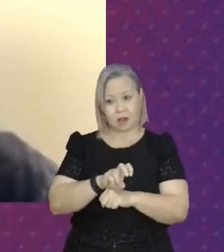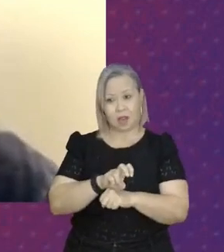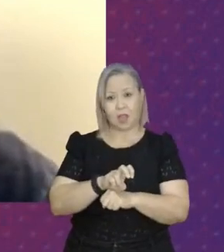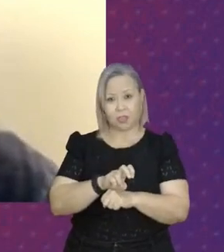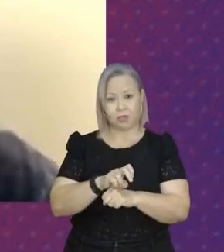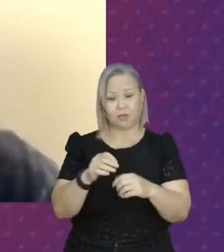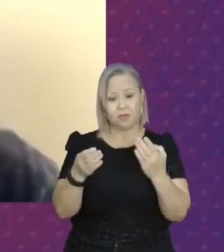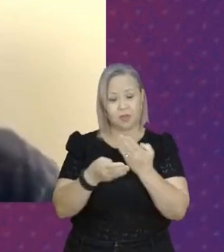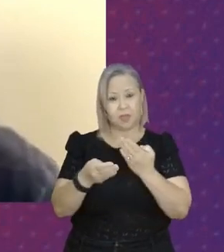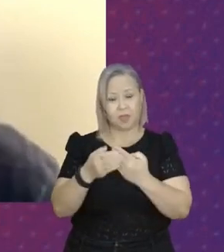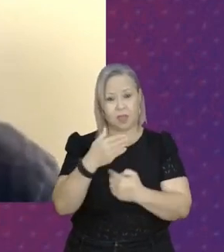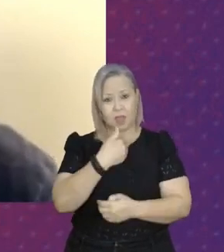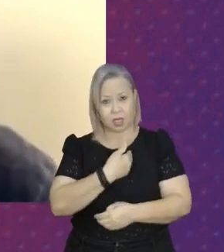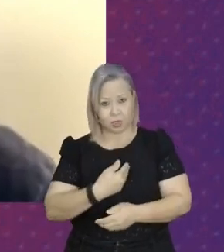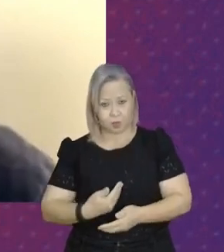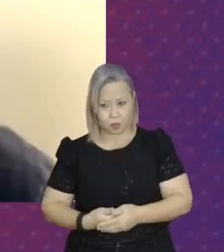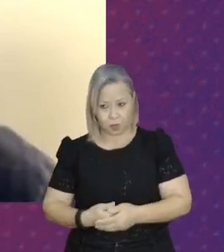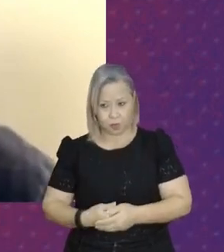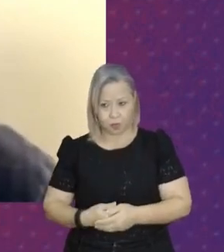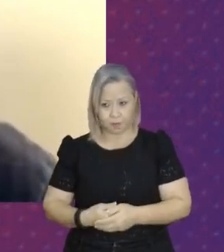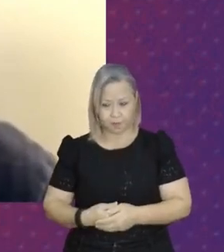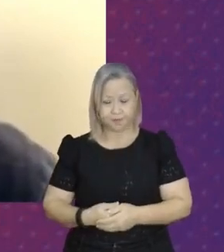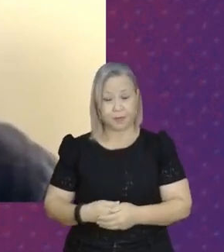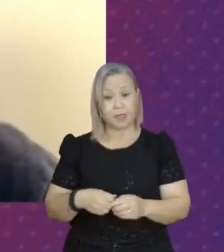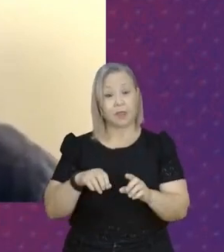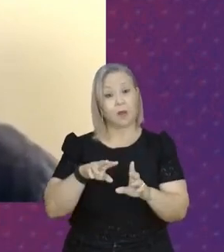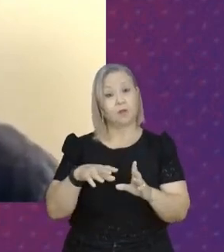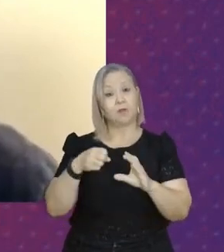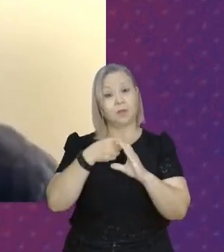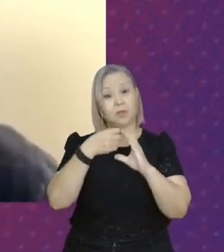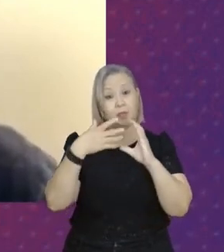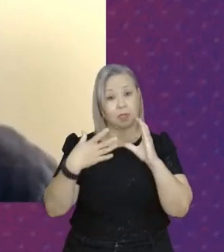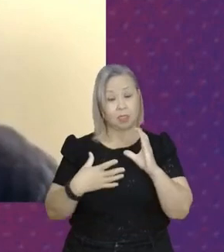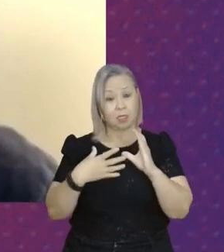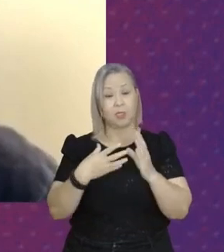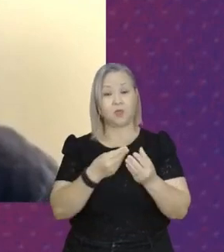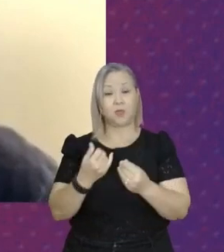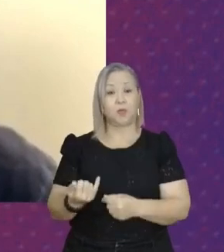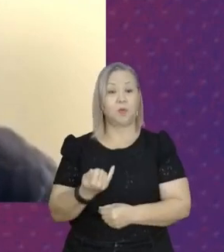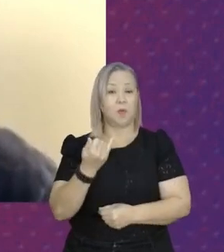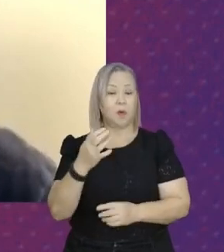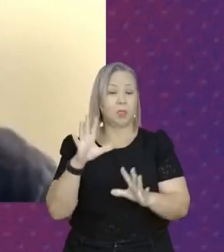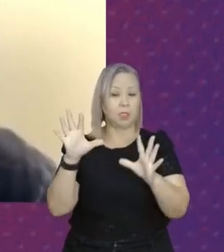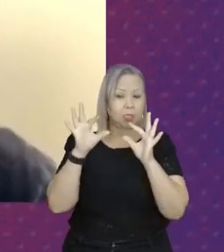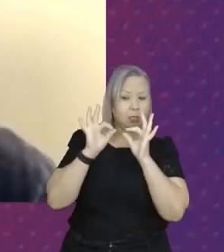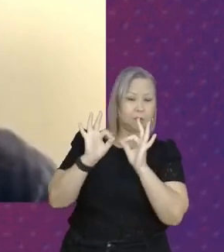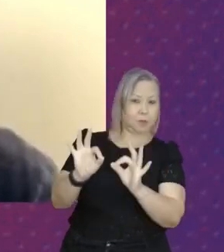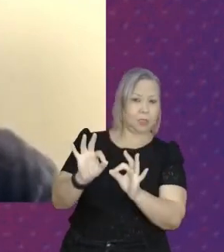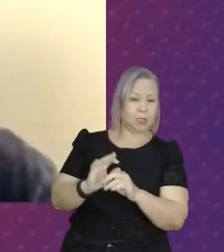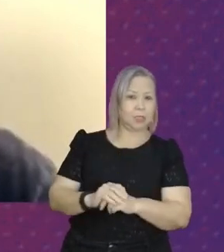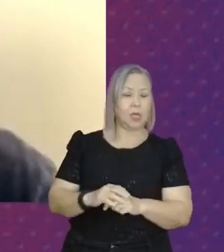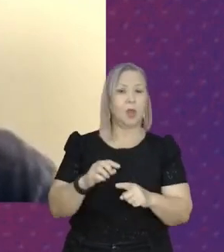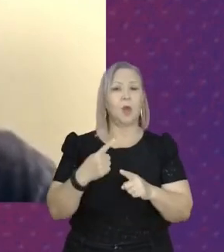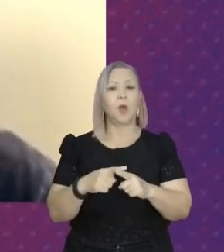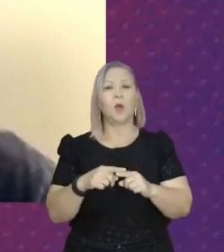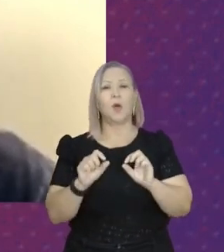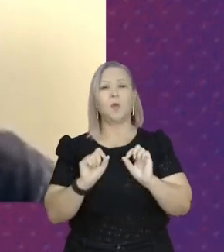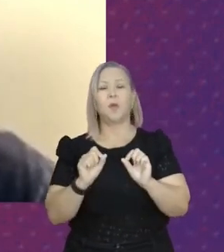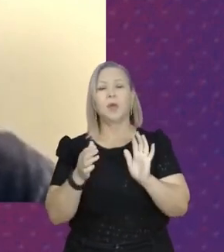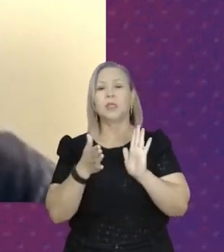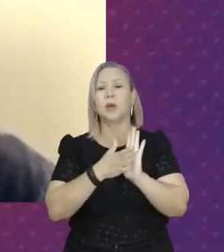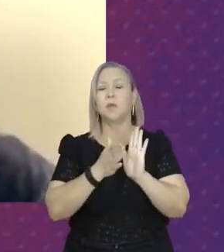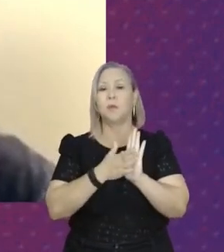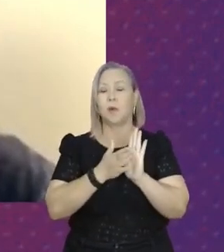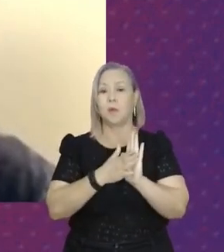na rede pública. Então, esse é um aspecto bem importante da gente chamar atenção, porque vira e mexe, essa é a proposta